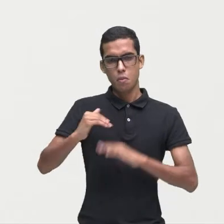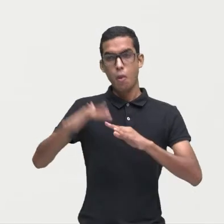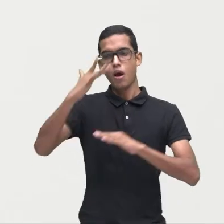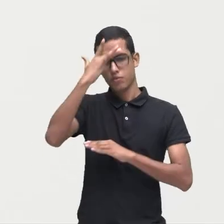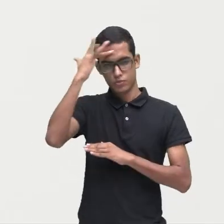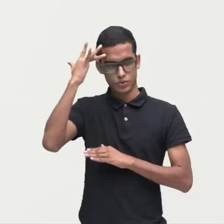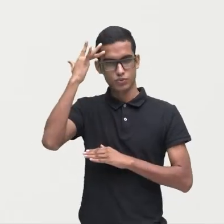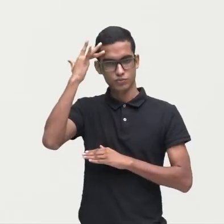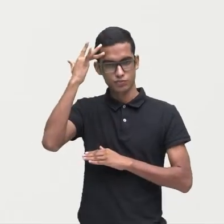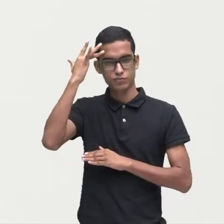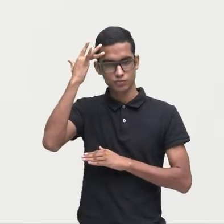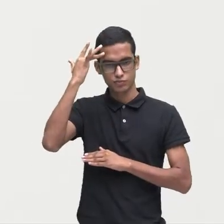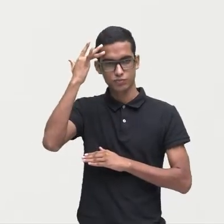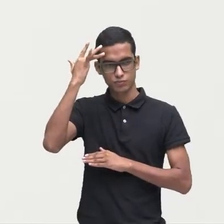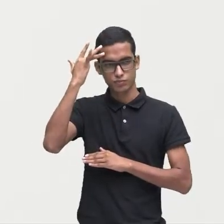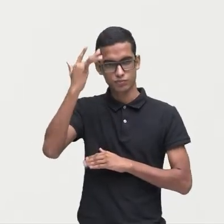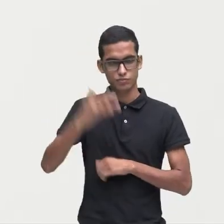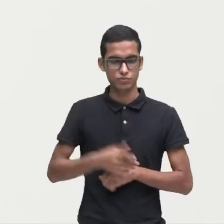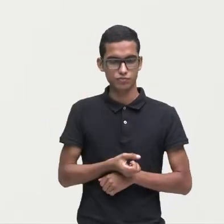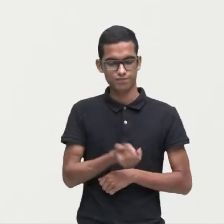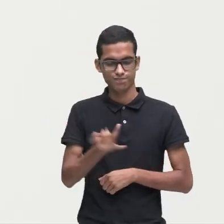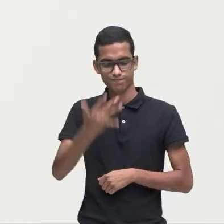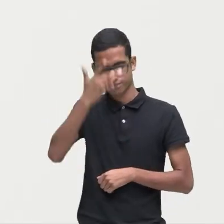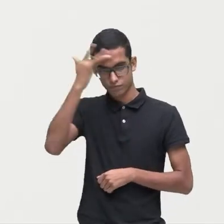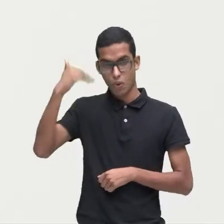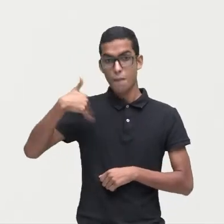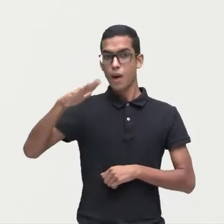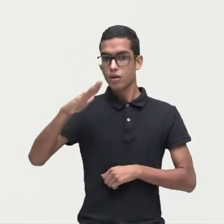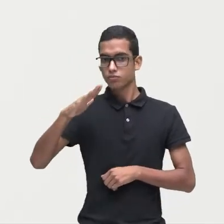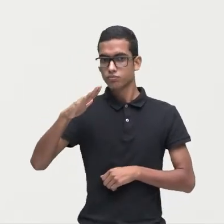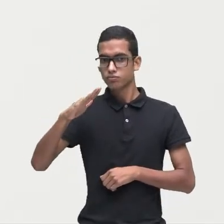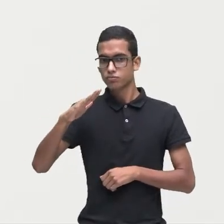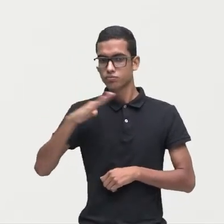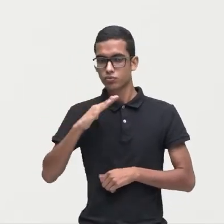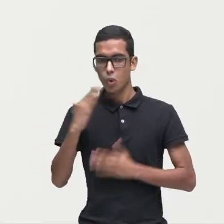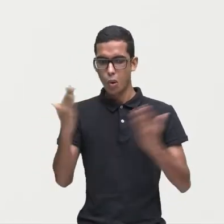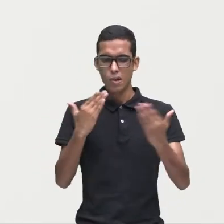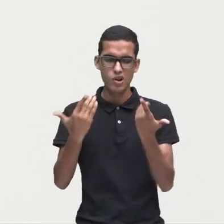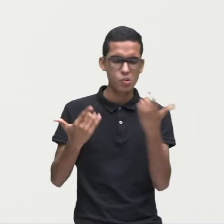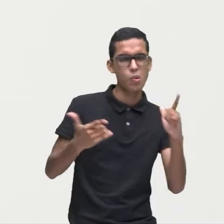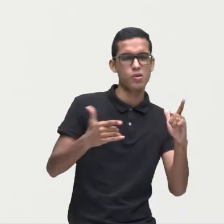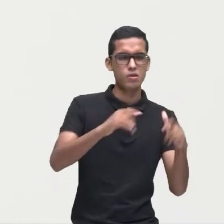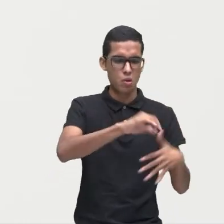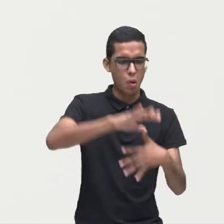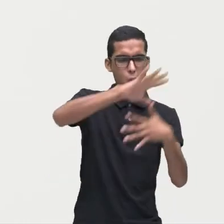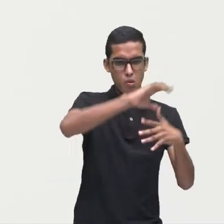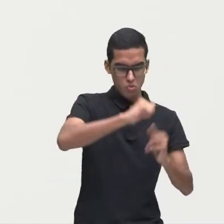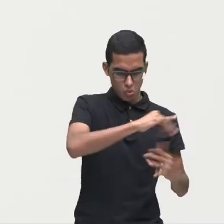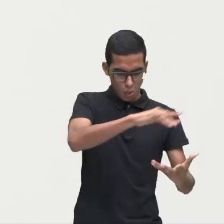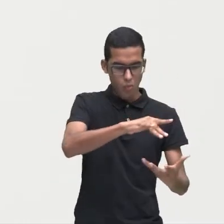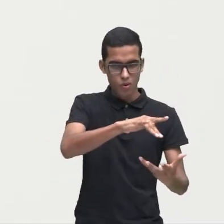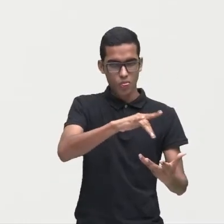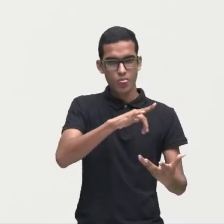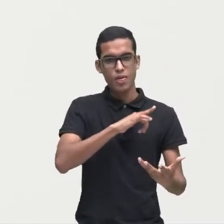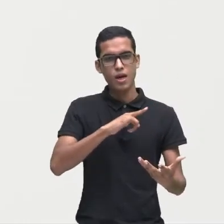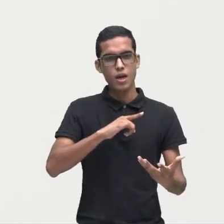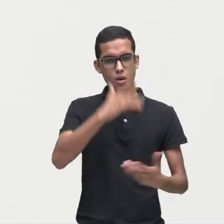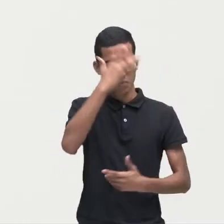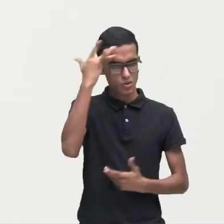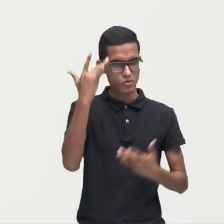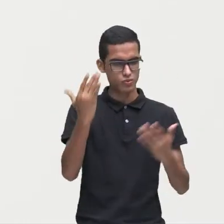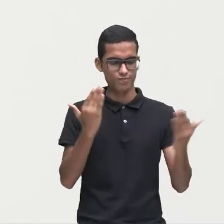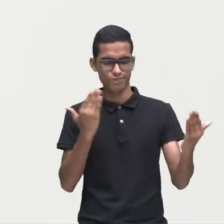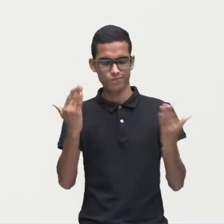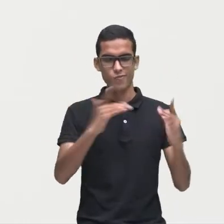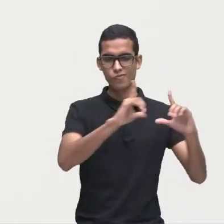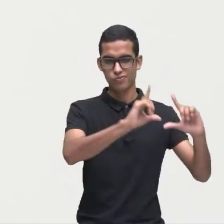restante do mundo. Não que exista menos gente nos Estados Unidos, por exemplo. Muito pelo contrário. Só que a densidade populacional